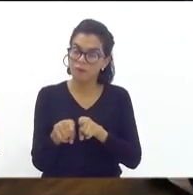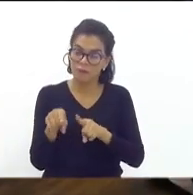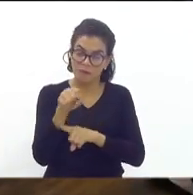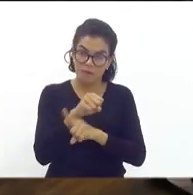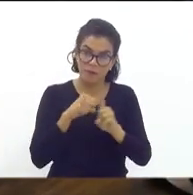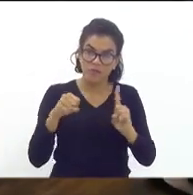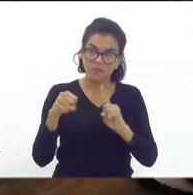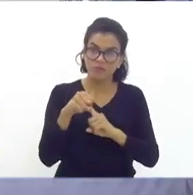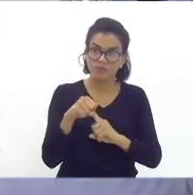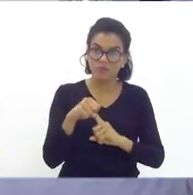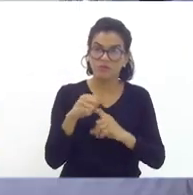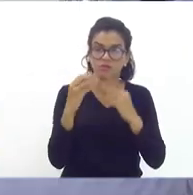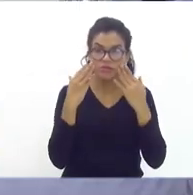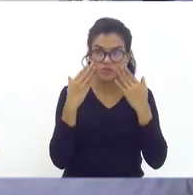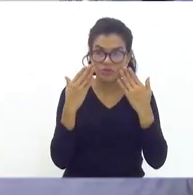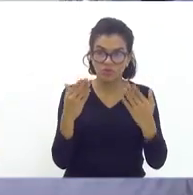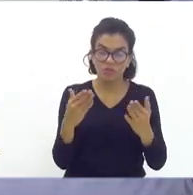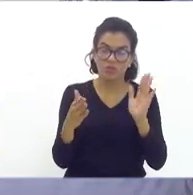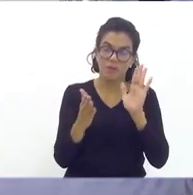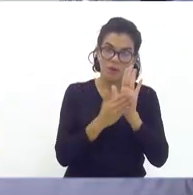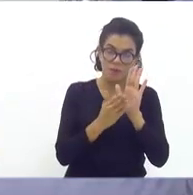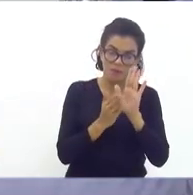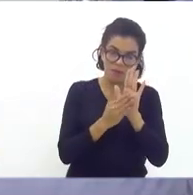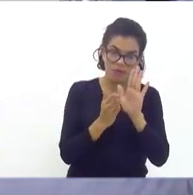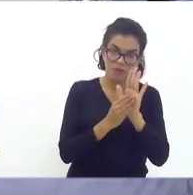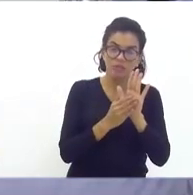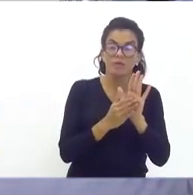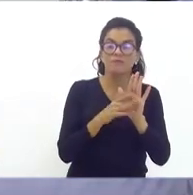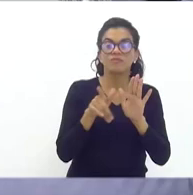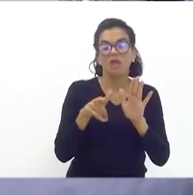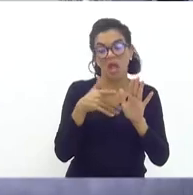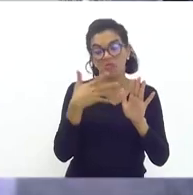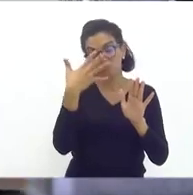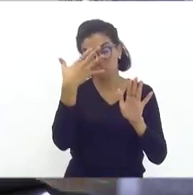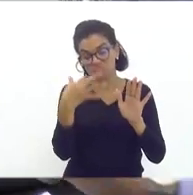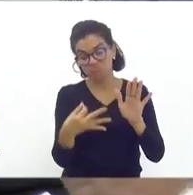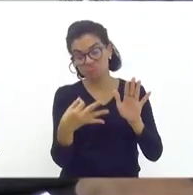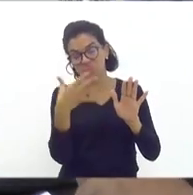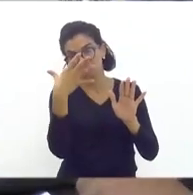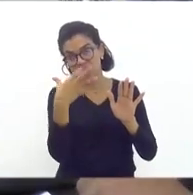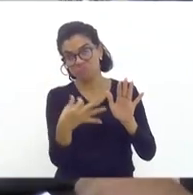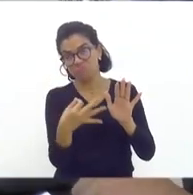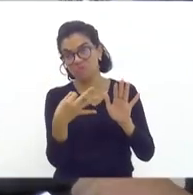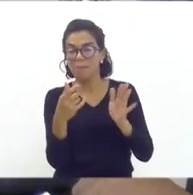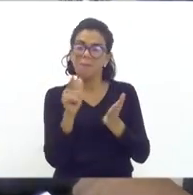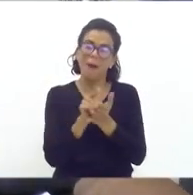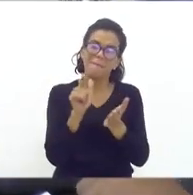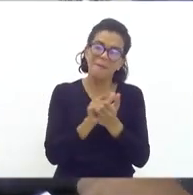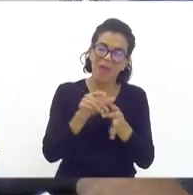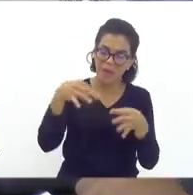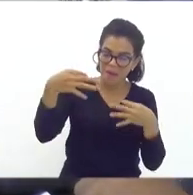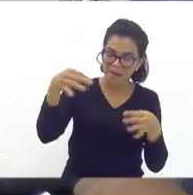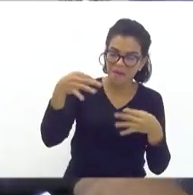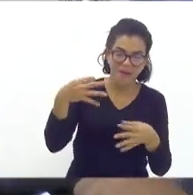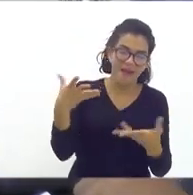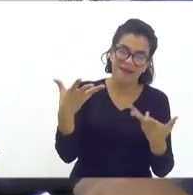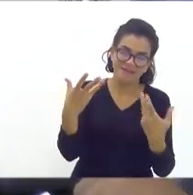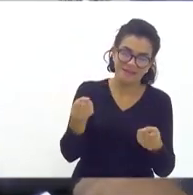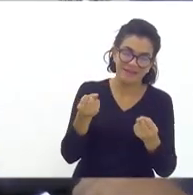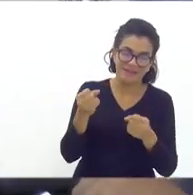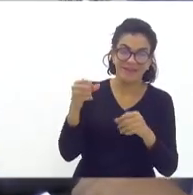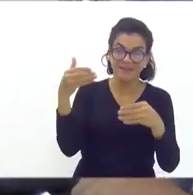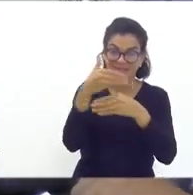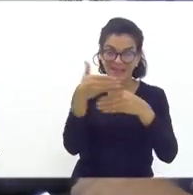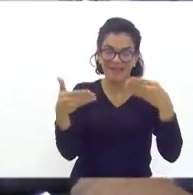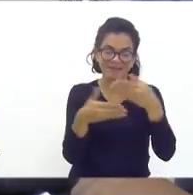sociedade diante da proposta que colocada convincente mas no papel aceita tudo nos lá de aceita tudo só que